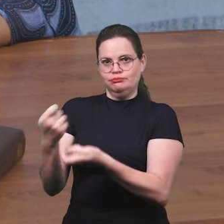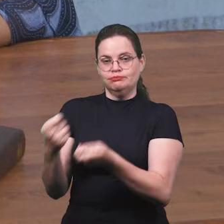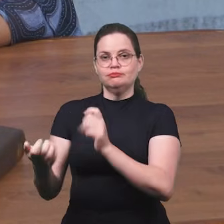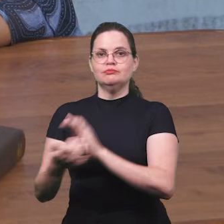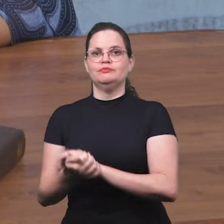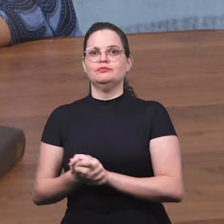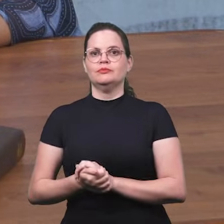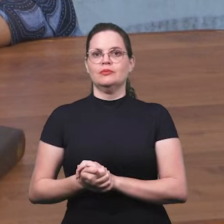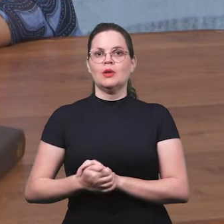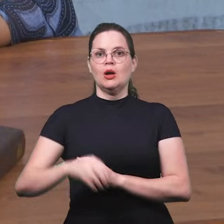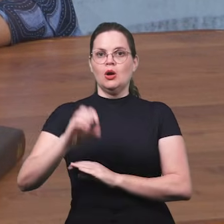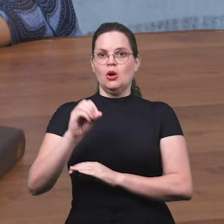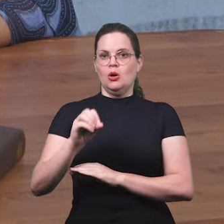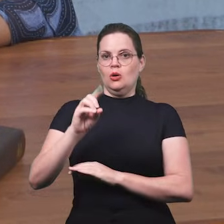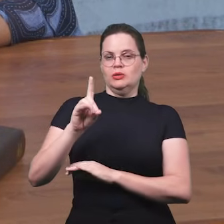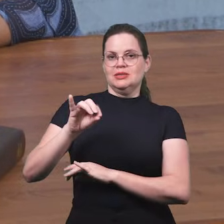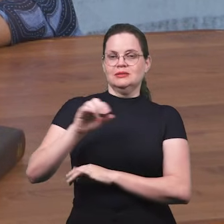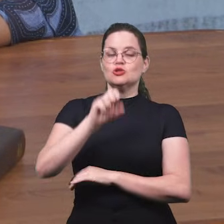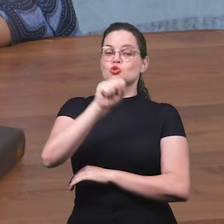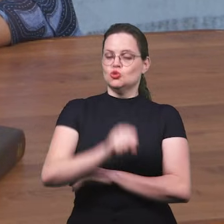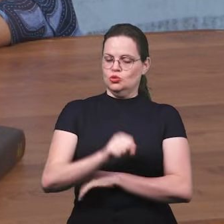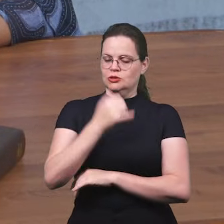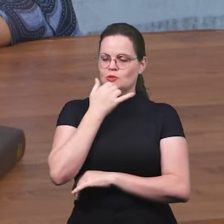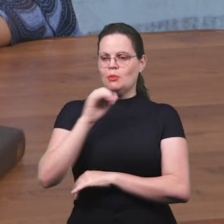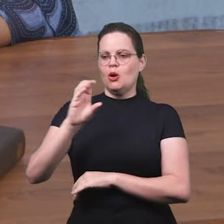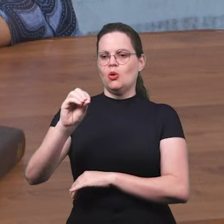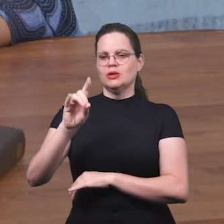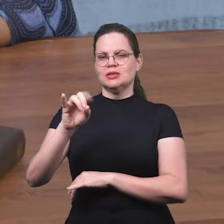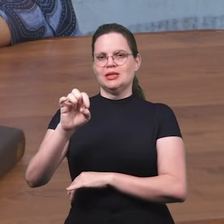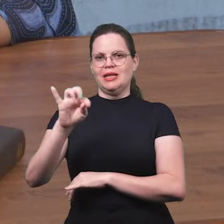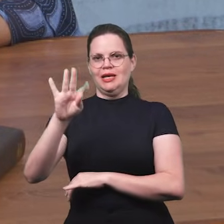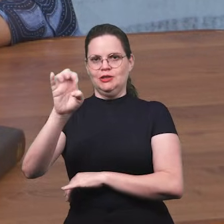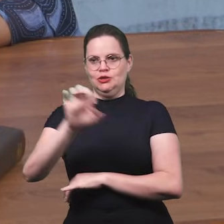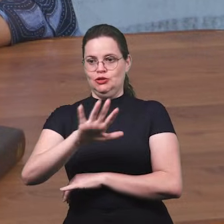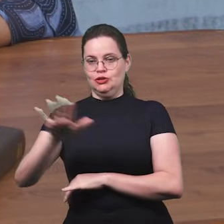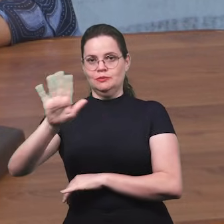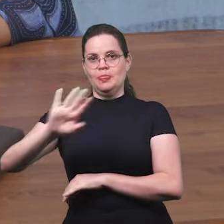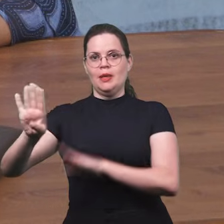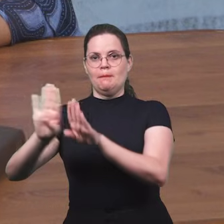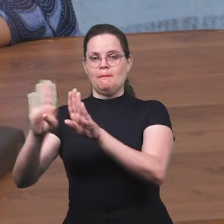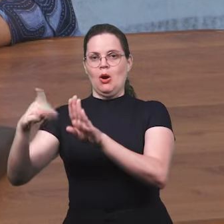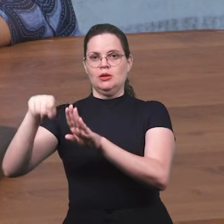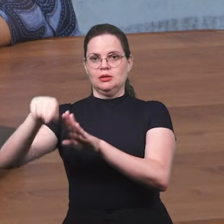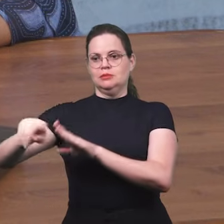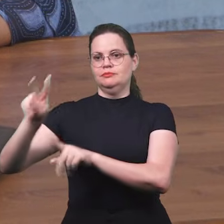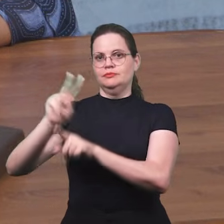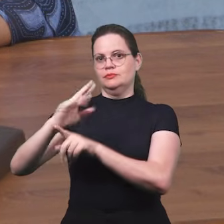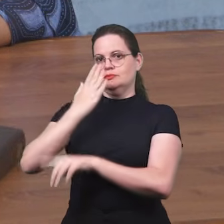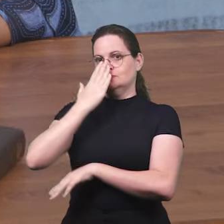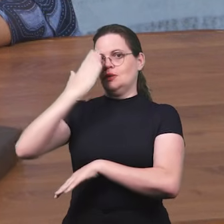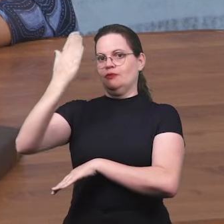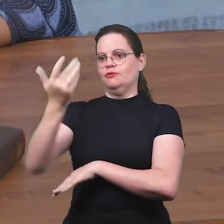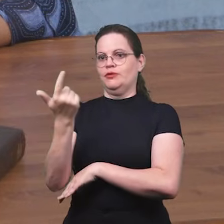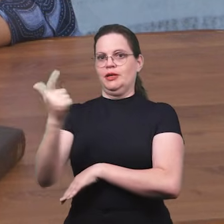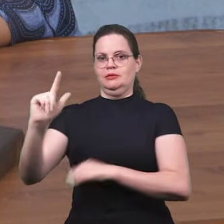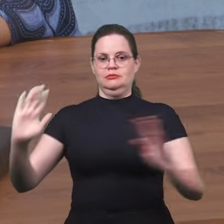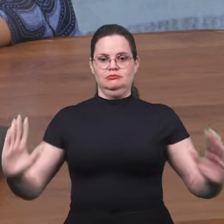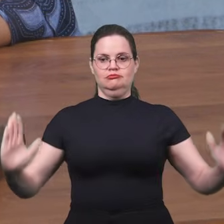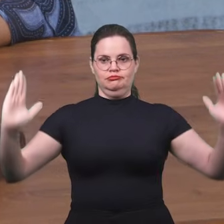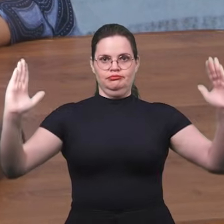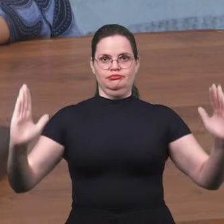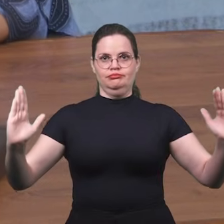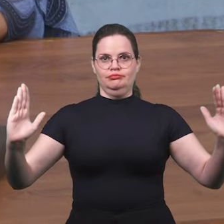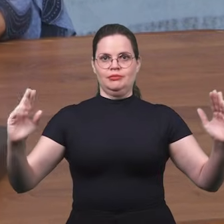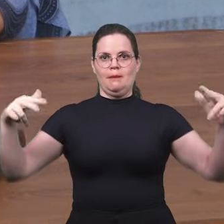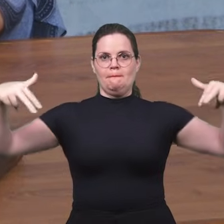com a porta de Selequete, junto ao caminho da subida, uma guarda defronte doutra guarda.